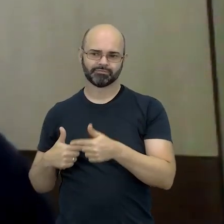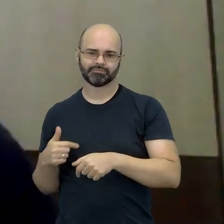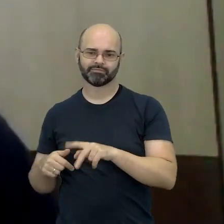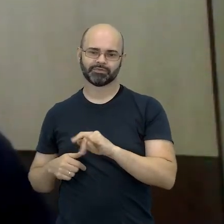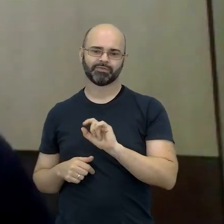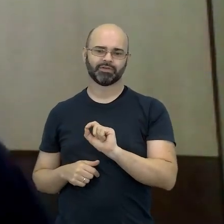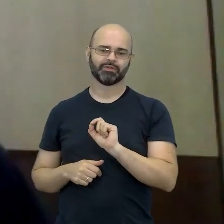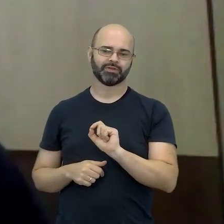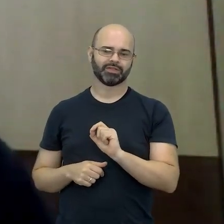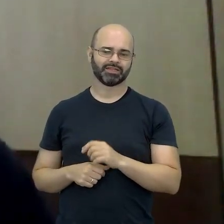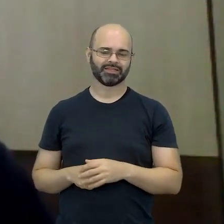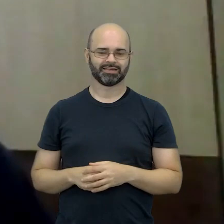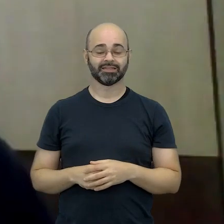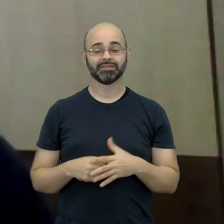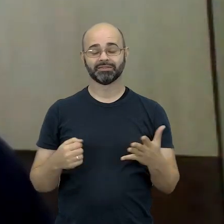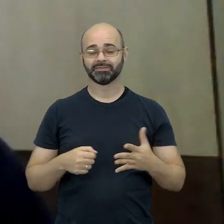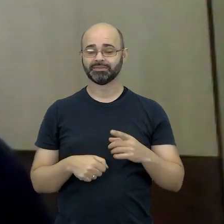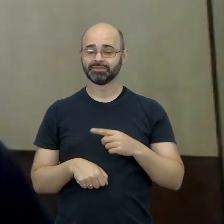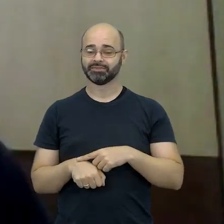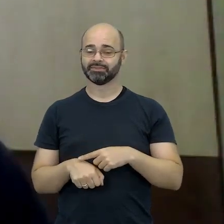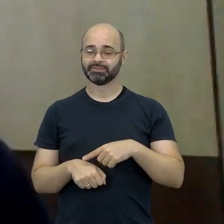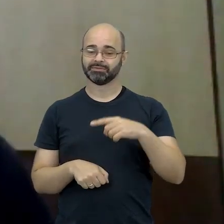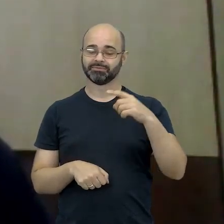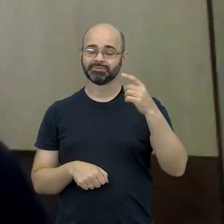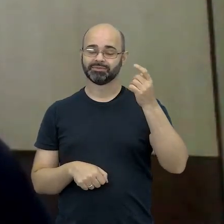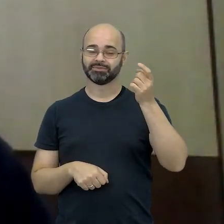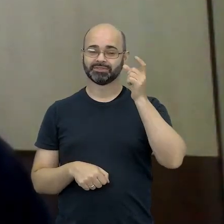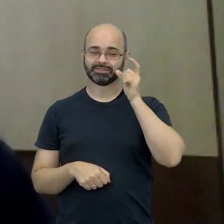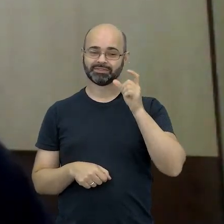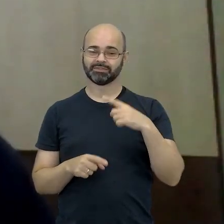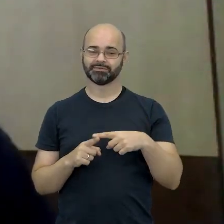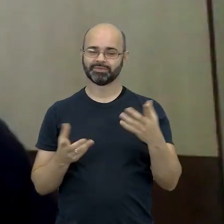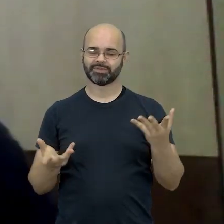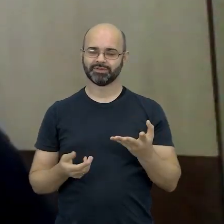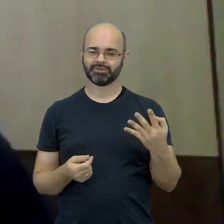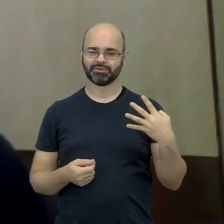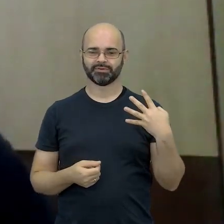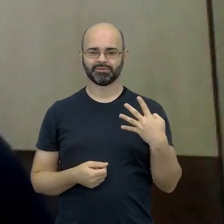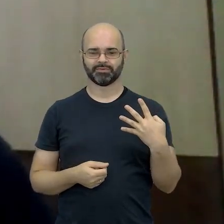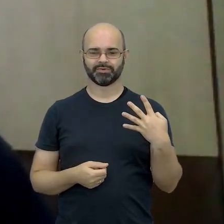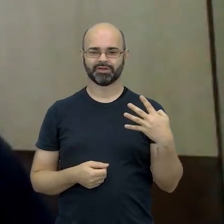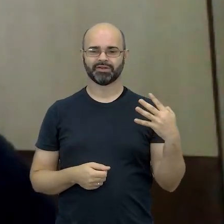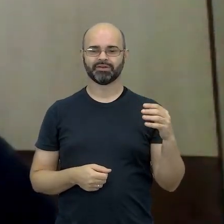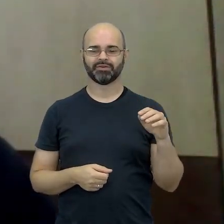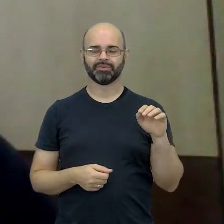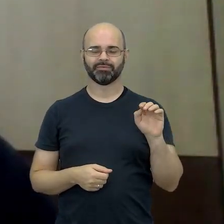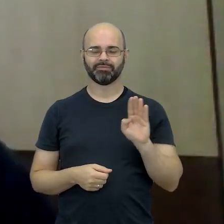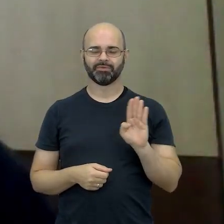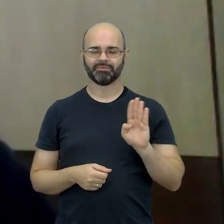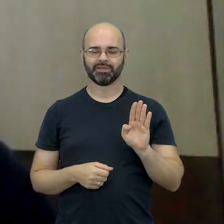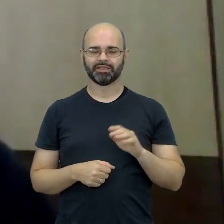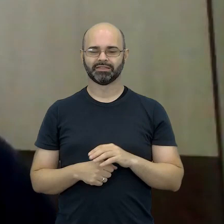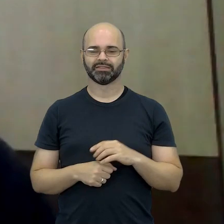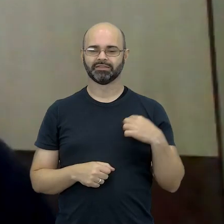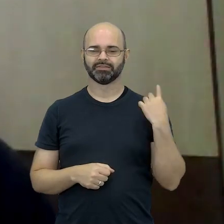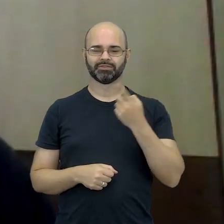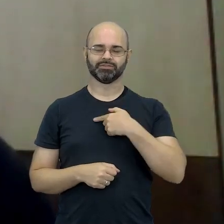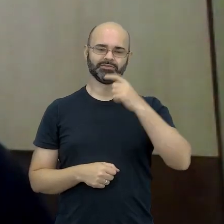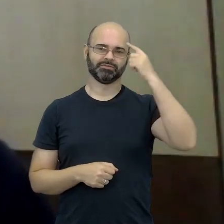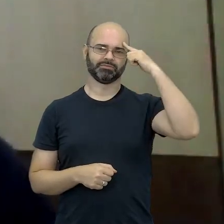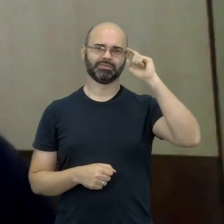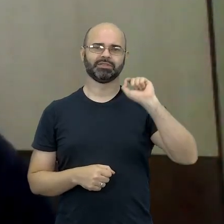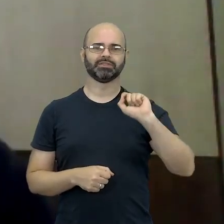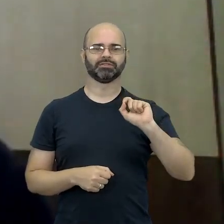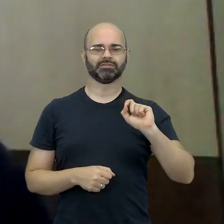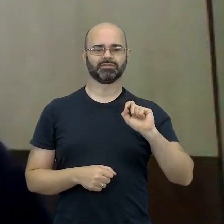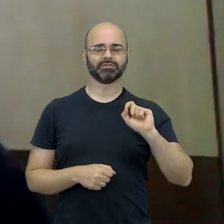aluno? E esse é um momento interessante, porque nesse conselho do quarto bimestre que nós fazemos ao final do ano, a gente já pensa o quê? Tudo